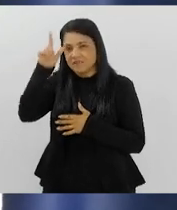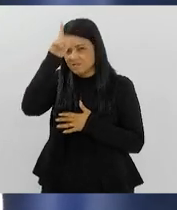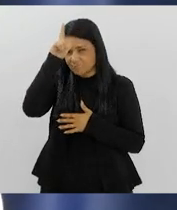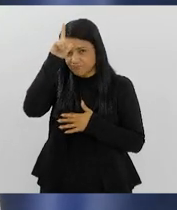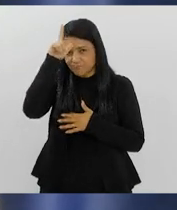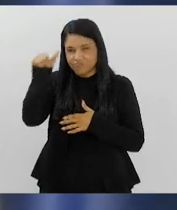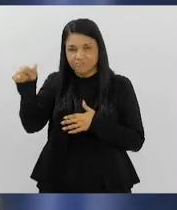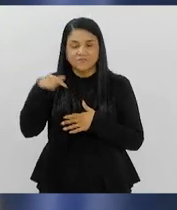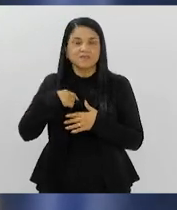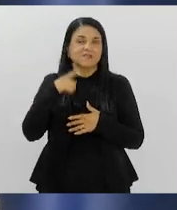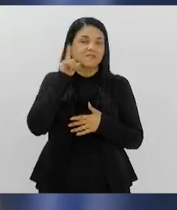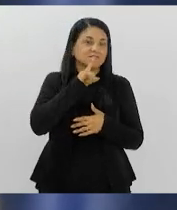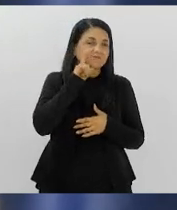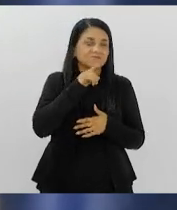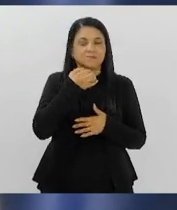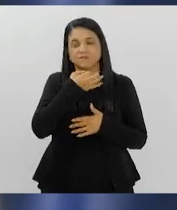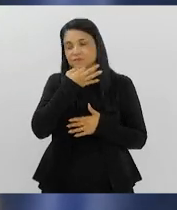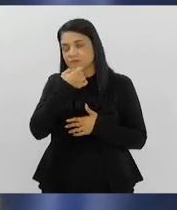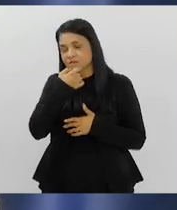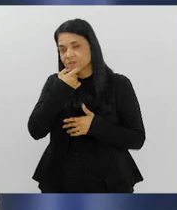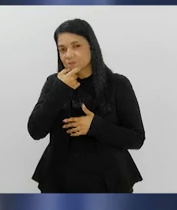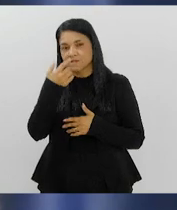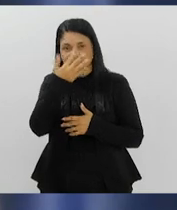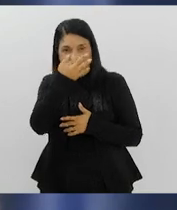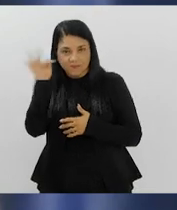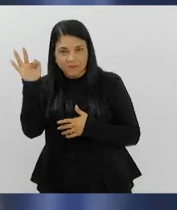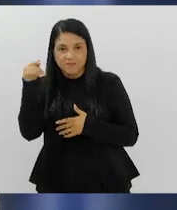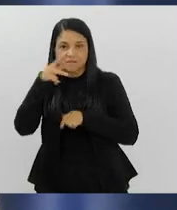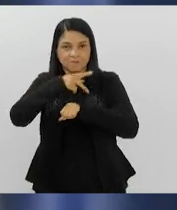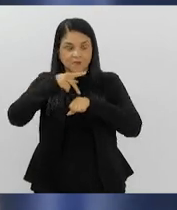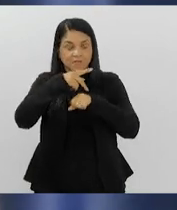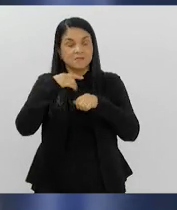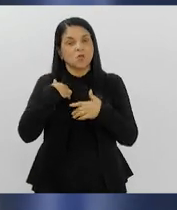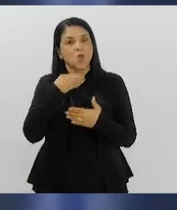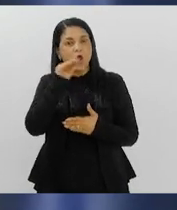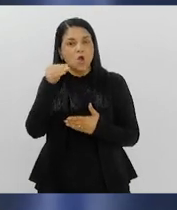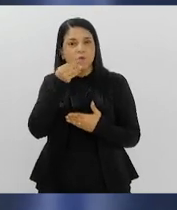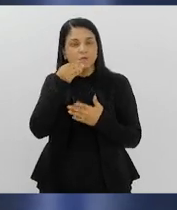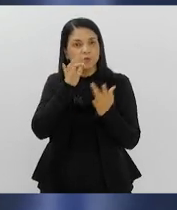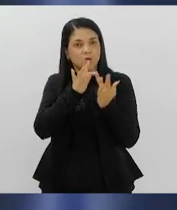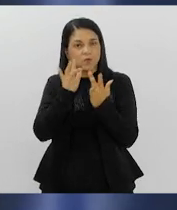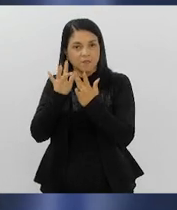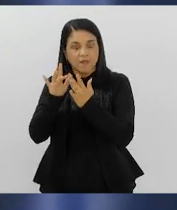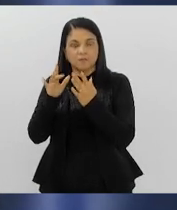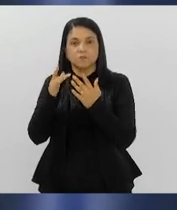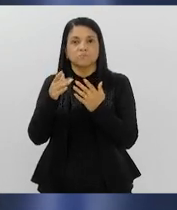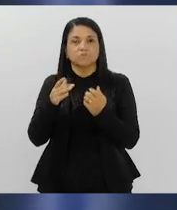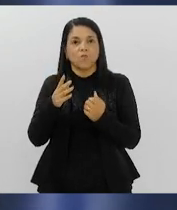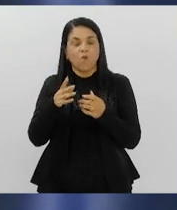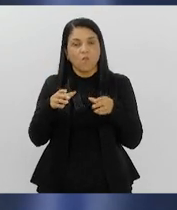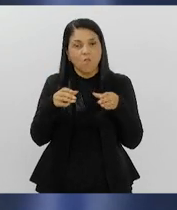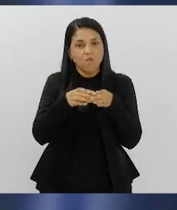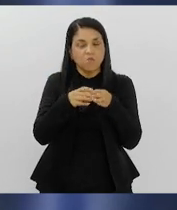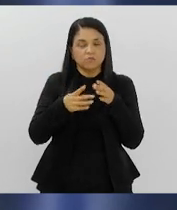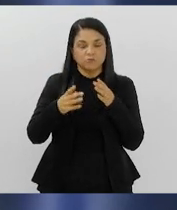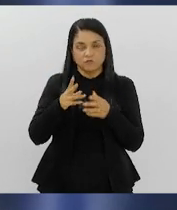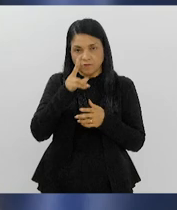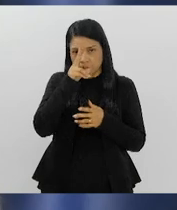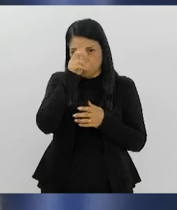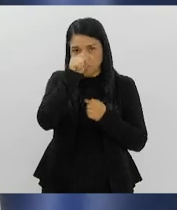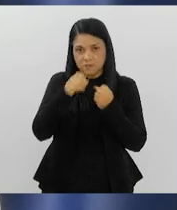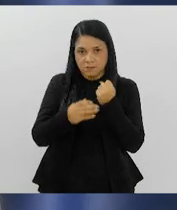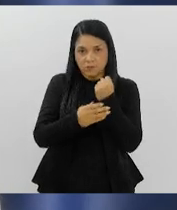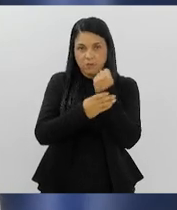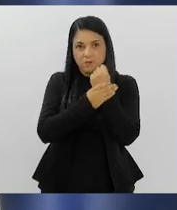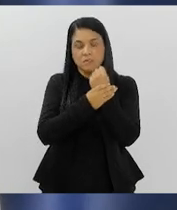Estados Unidos. Então, desde então, eu tive a oportunidade de ter contato com forças de segurança de outros países, na Europa, Estados Unidos, em algumas ocasiões ao